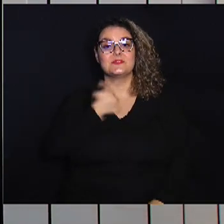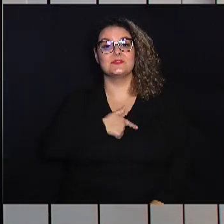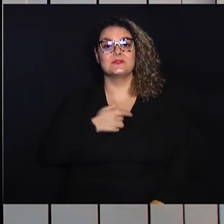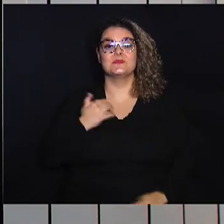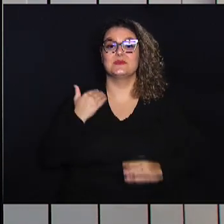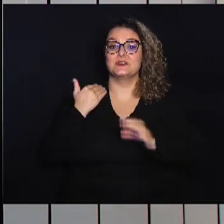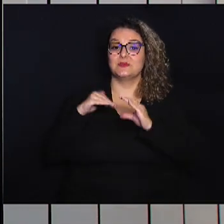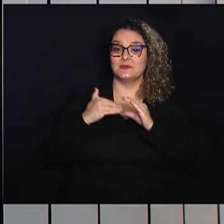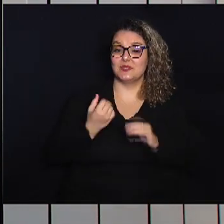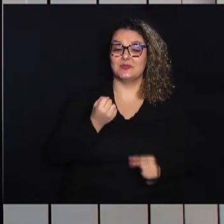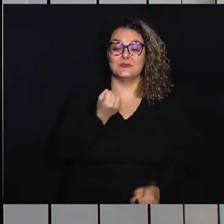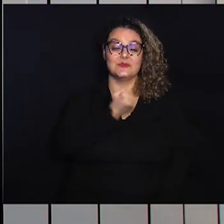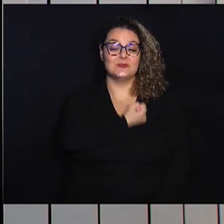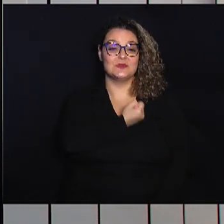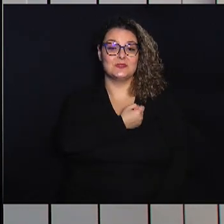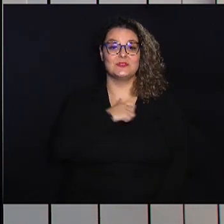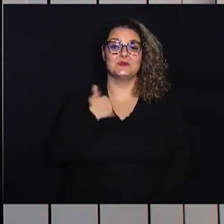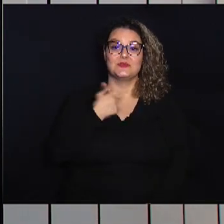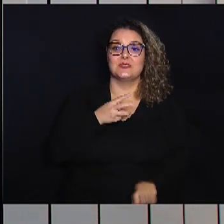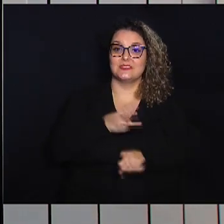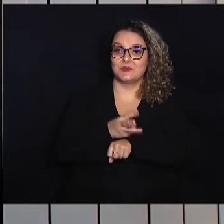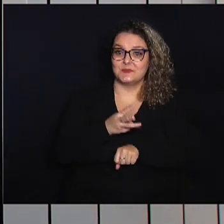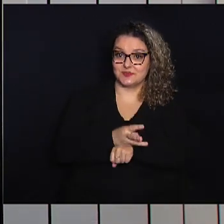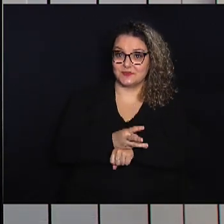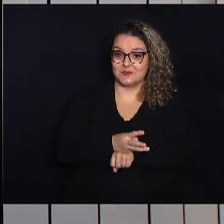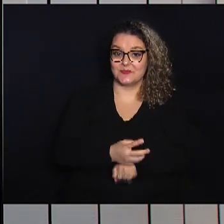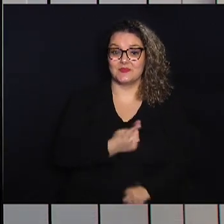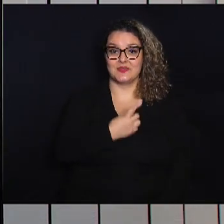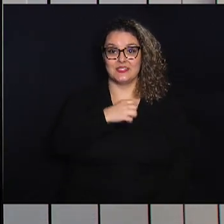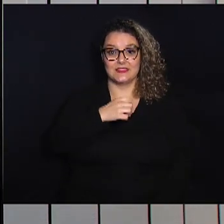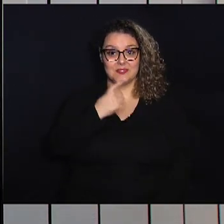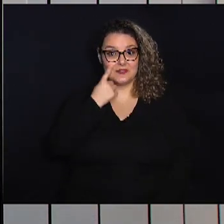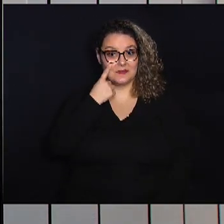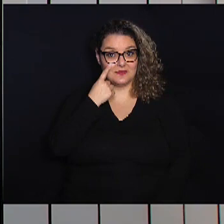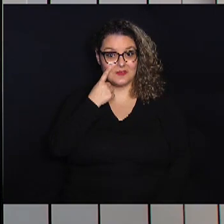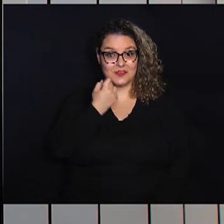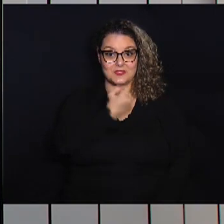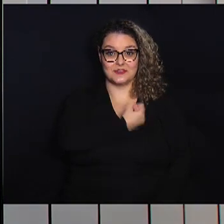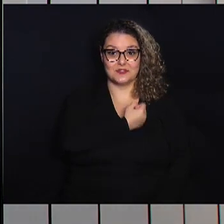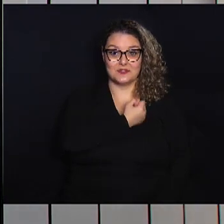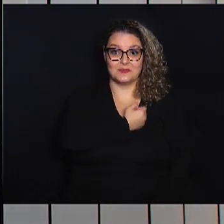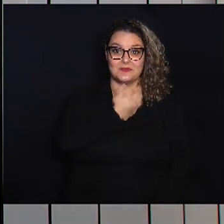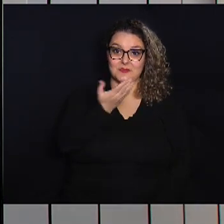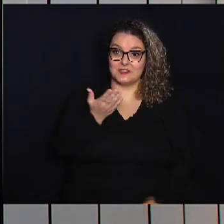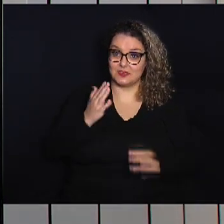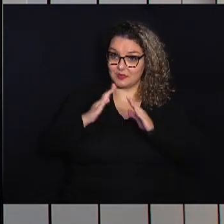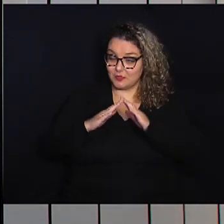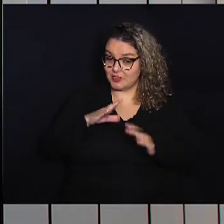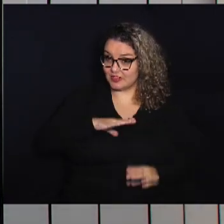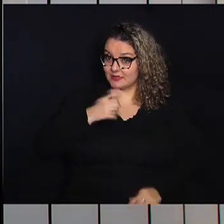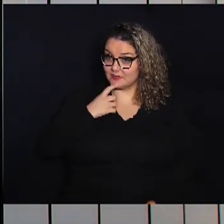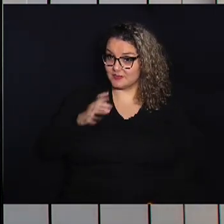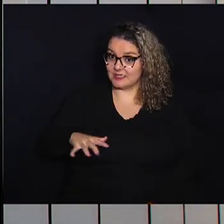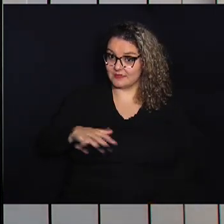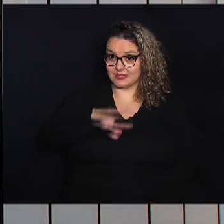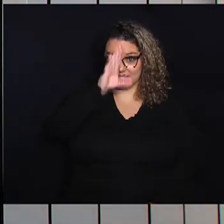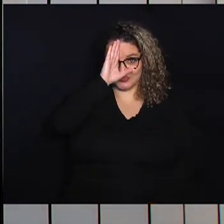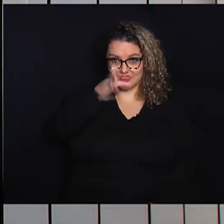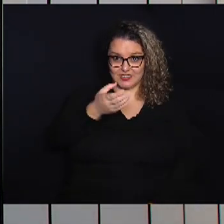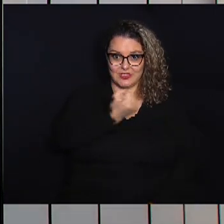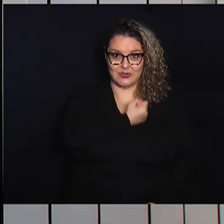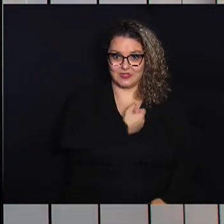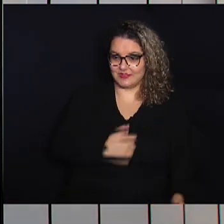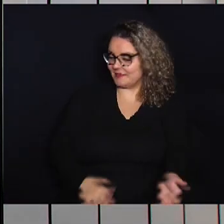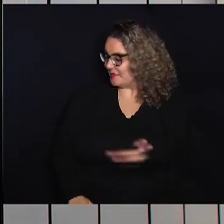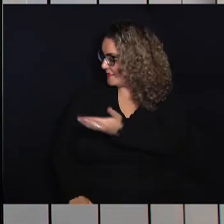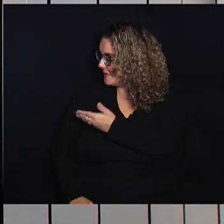sua mensagem para o número do nosso WhatsApp. 19 é o nosso DDD. Para você que é de Campinas e região, pode ir